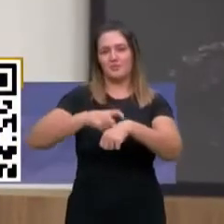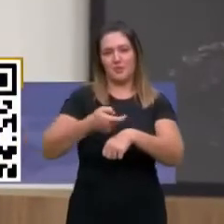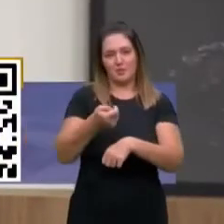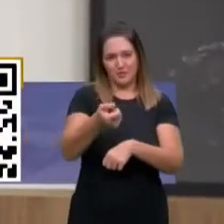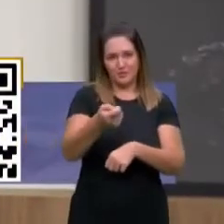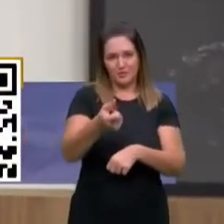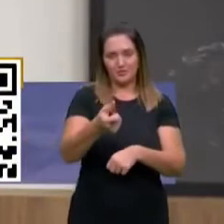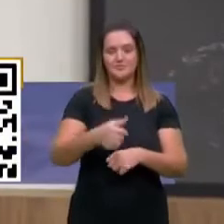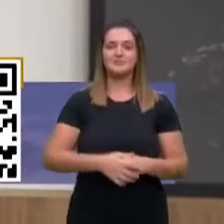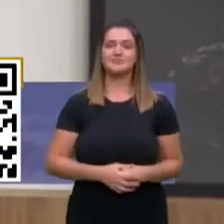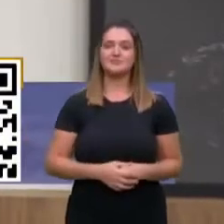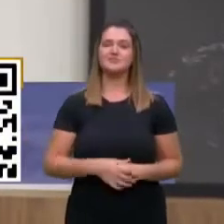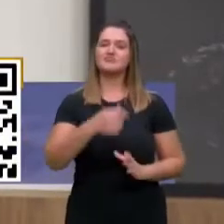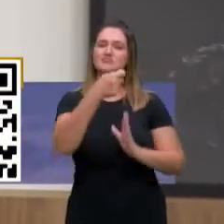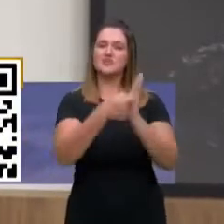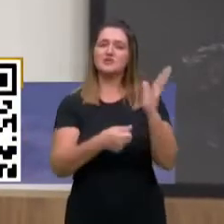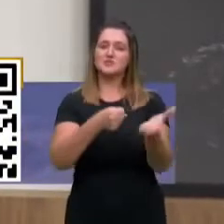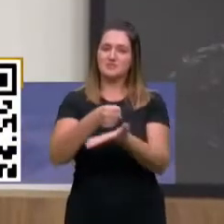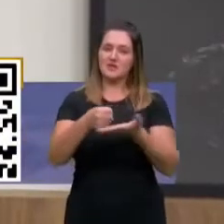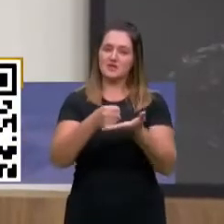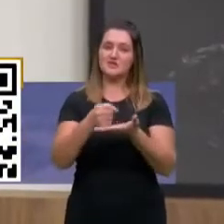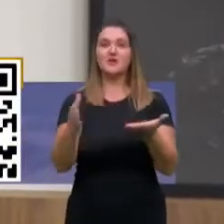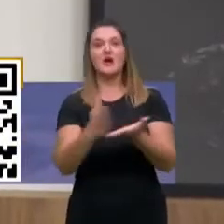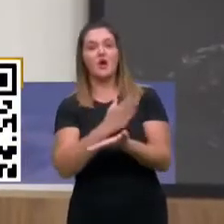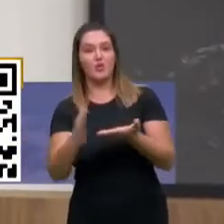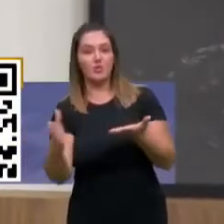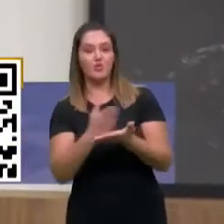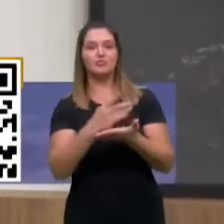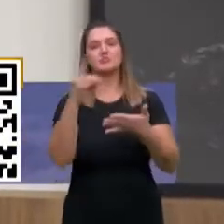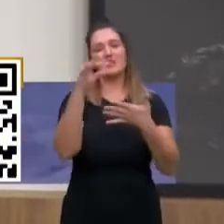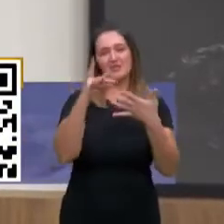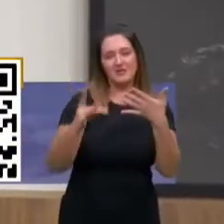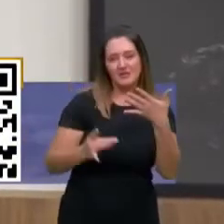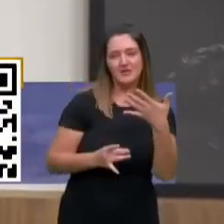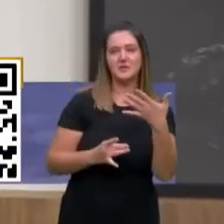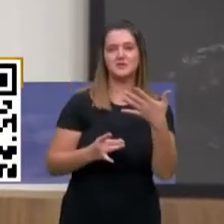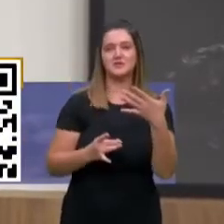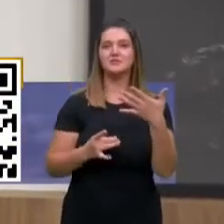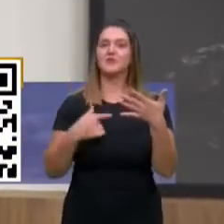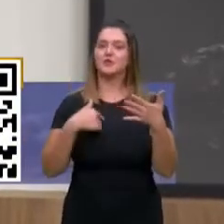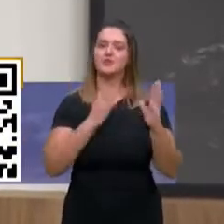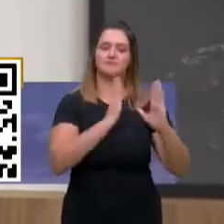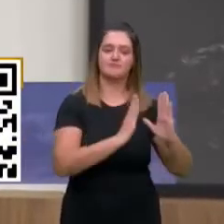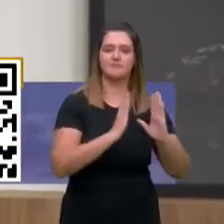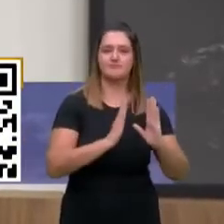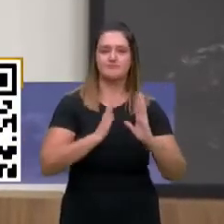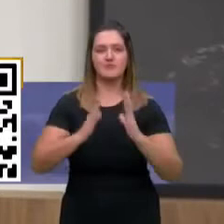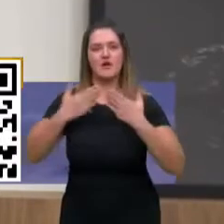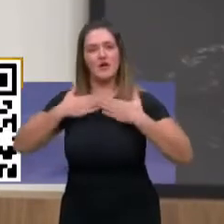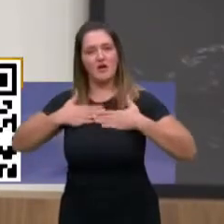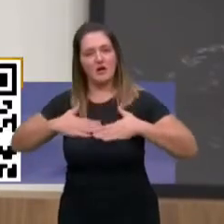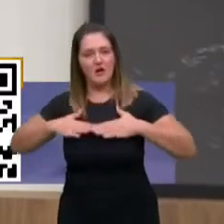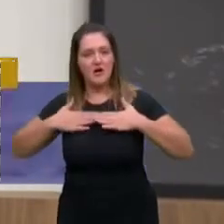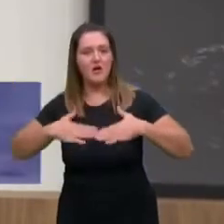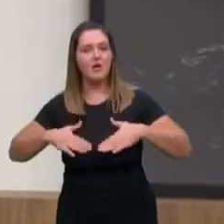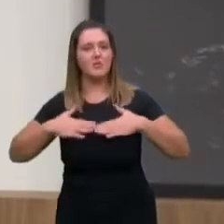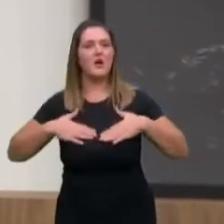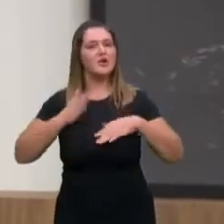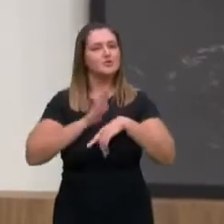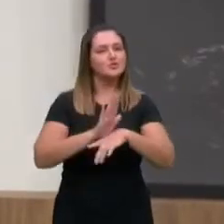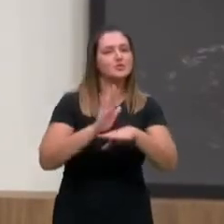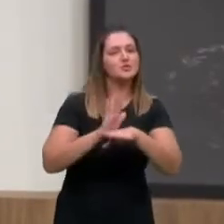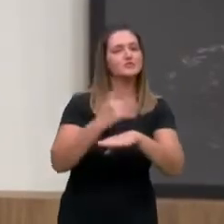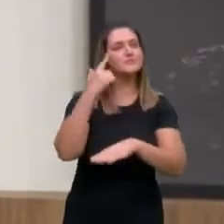texto base para o tema de hoje. Alguns detalhes precisam ser considerados. Eu vou passo a passo, com calma,